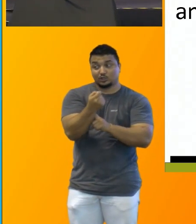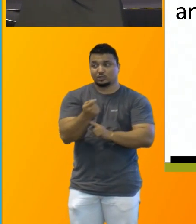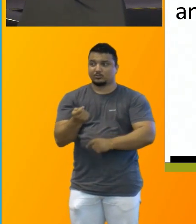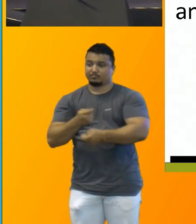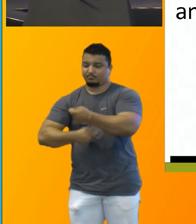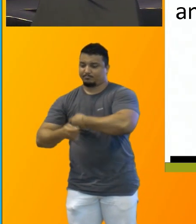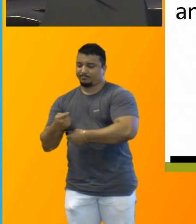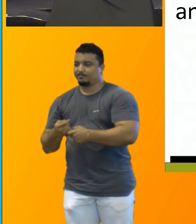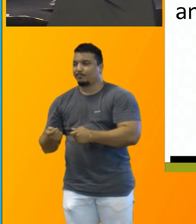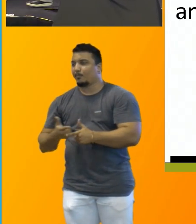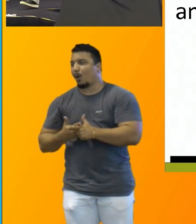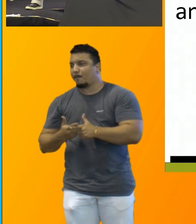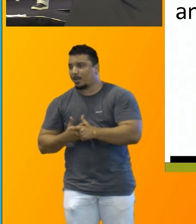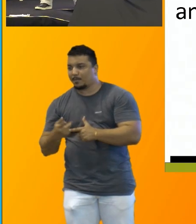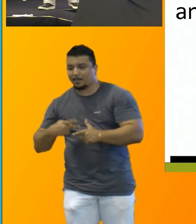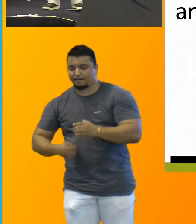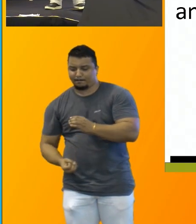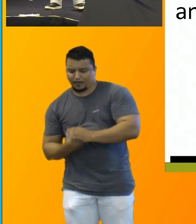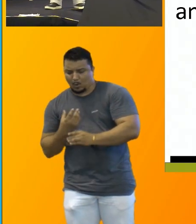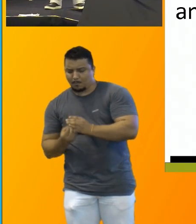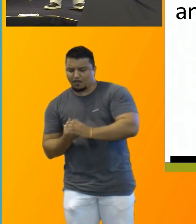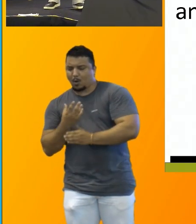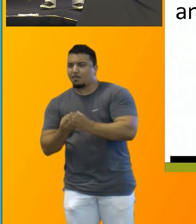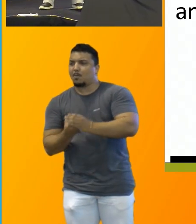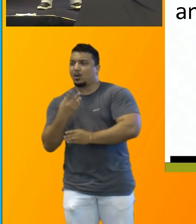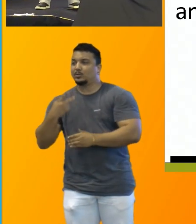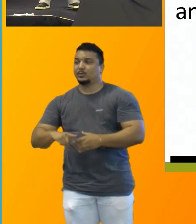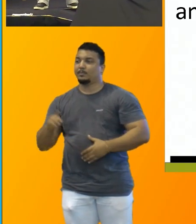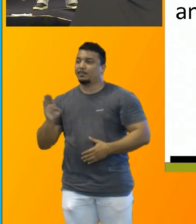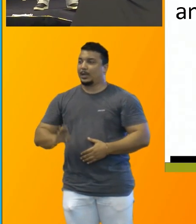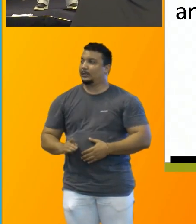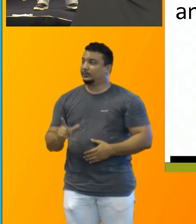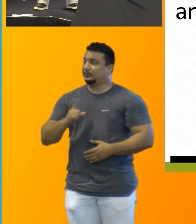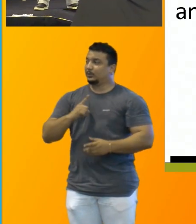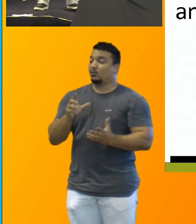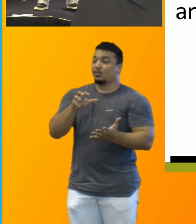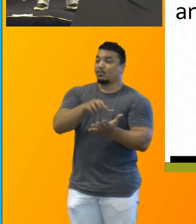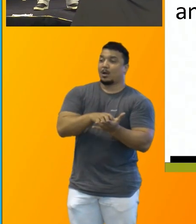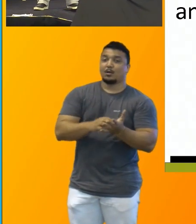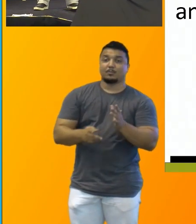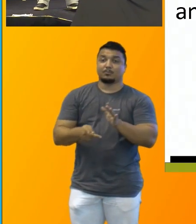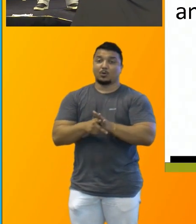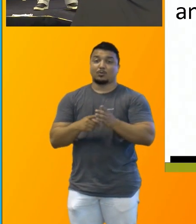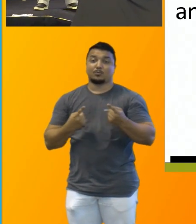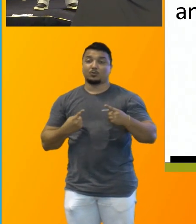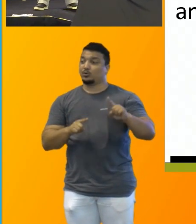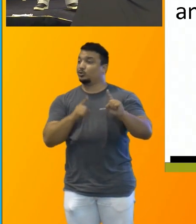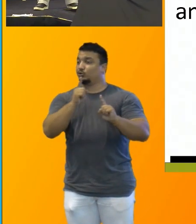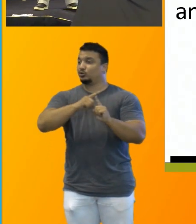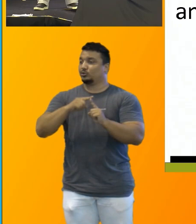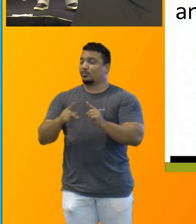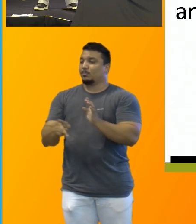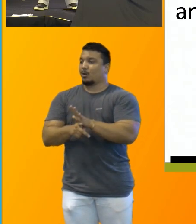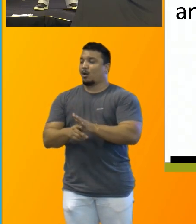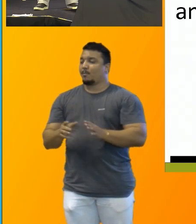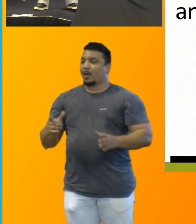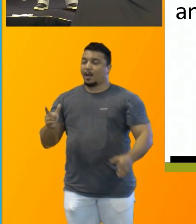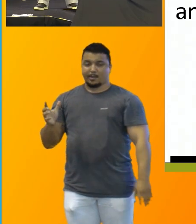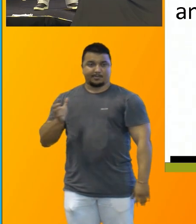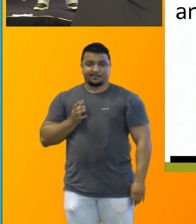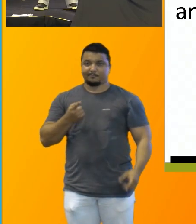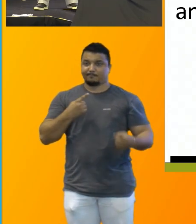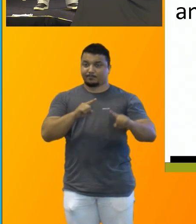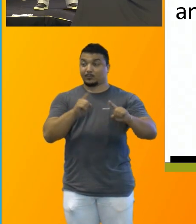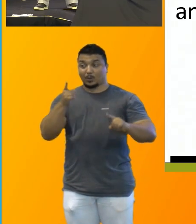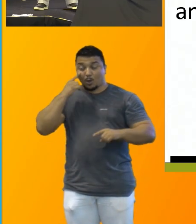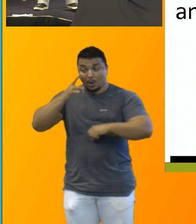econômica, a superprodução, a somatória de setores que vão fazer oposição ao modelo oligárquico. E agora eu quero dar